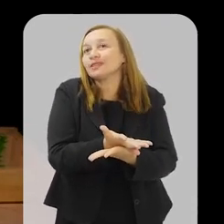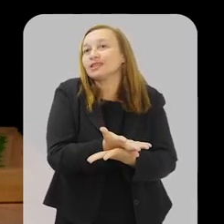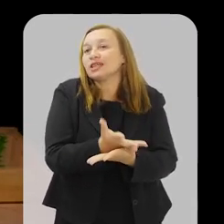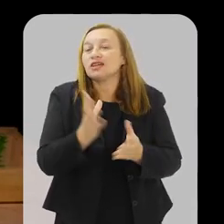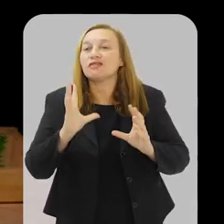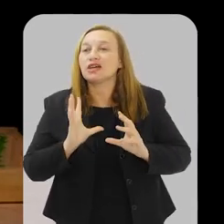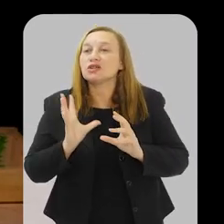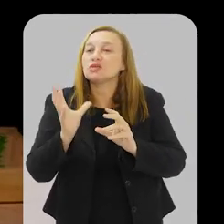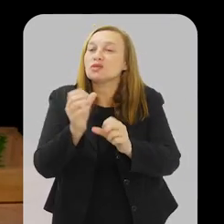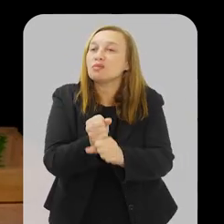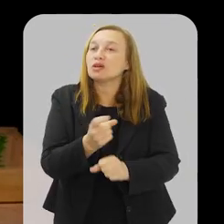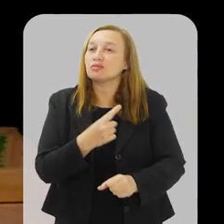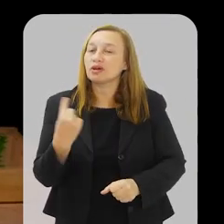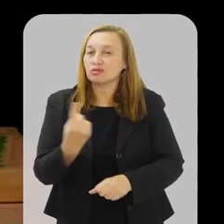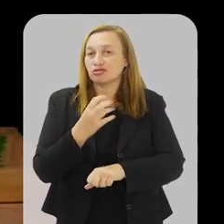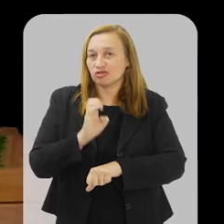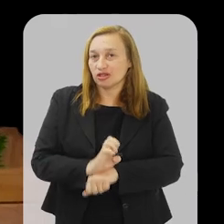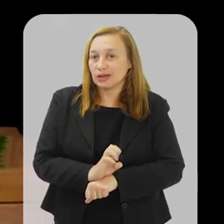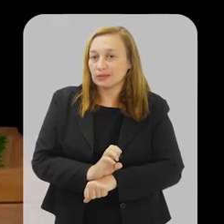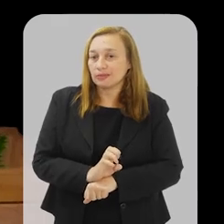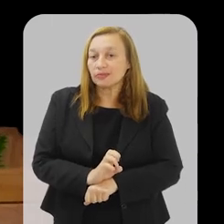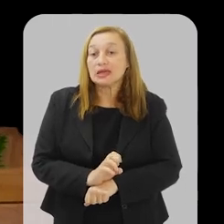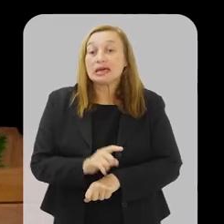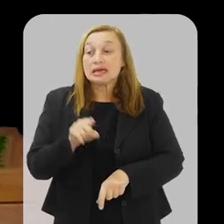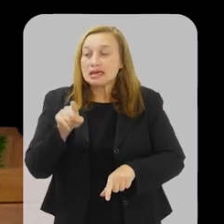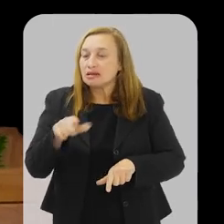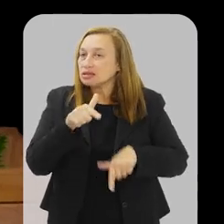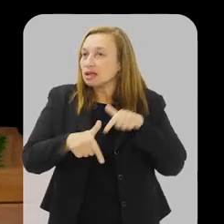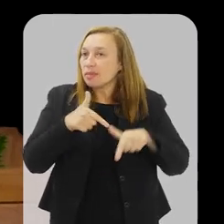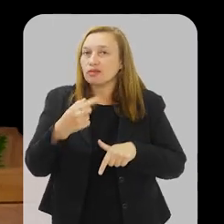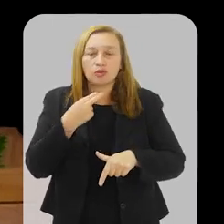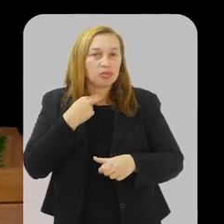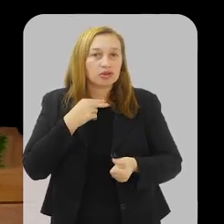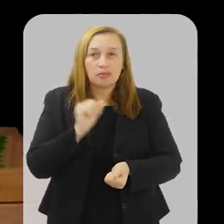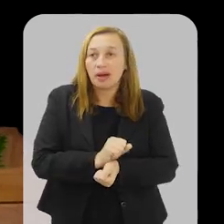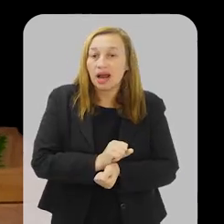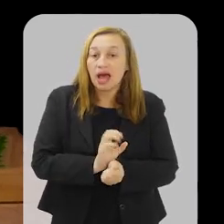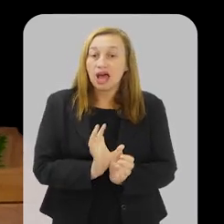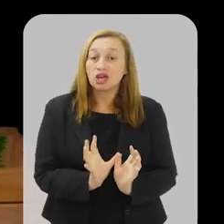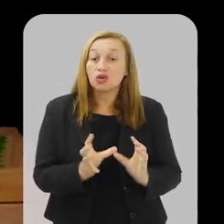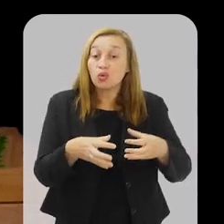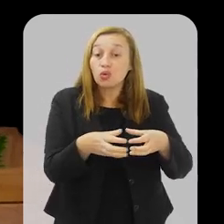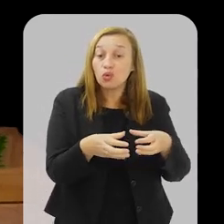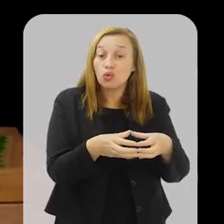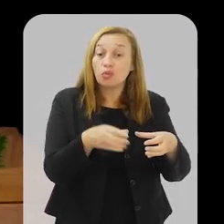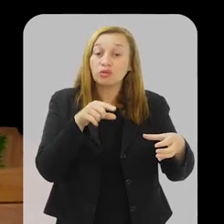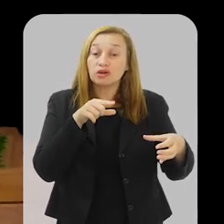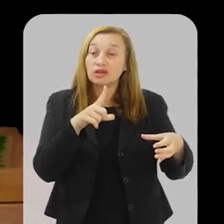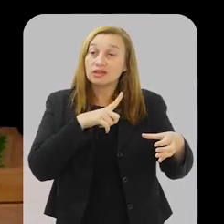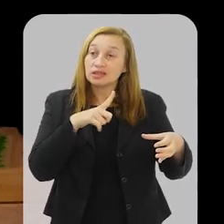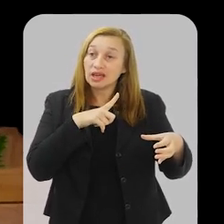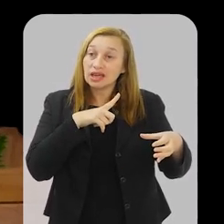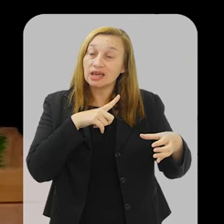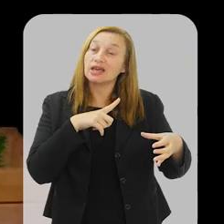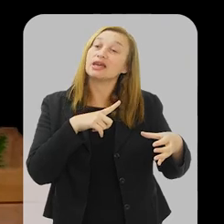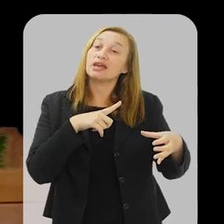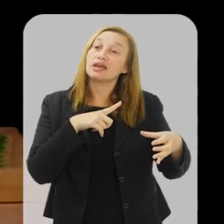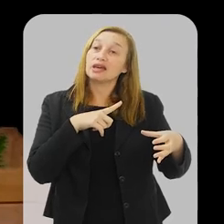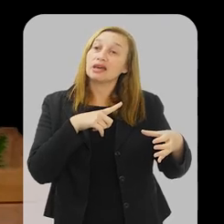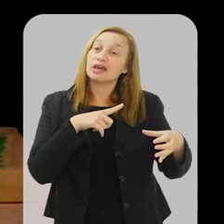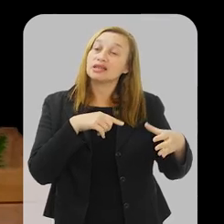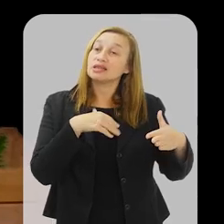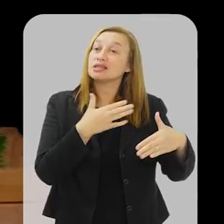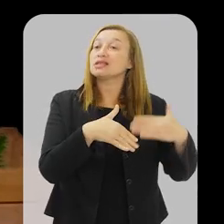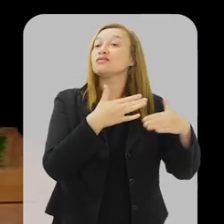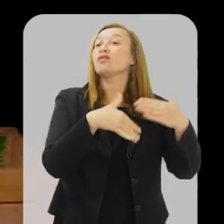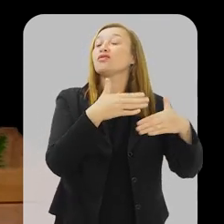acontecendo e Vai somando muito para o nosso estado e esse trabalho ele não pode parar e o núcleo ele tem essa